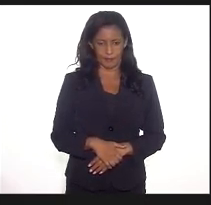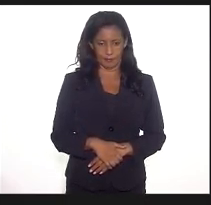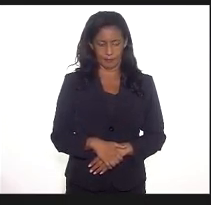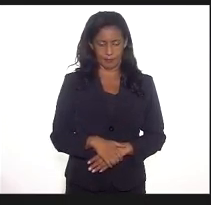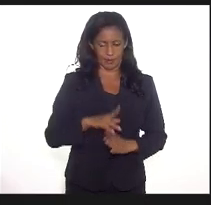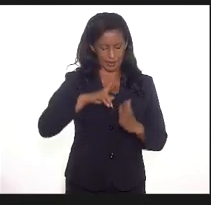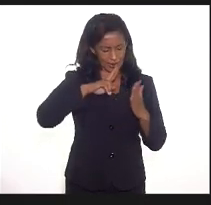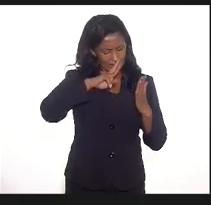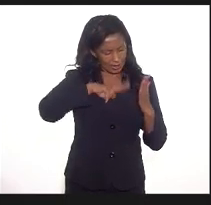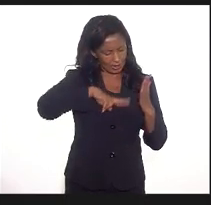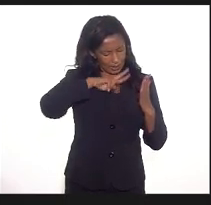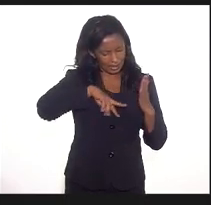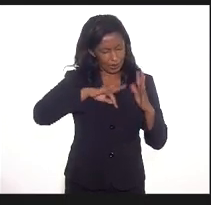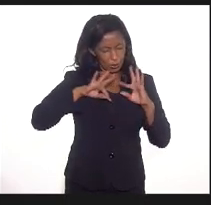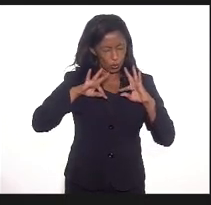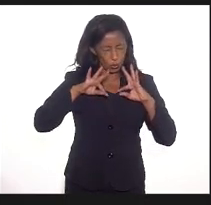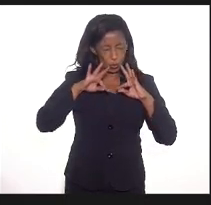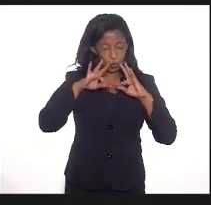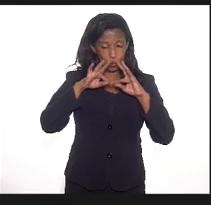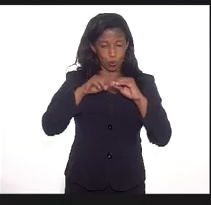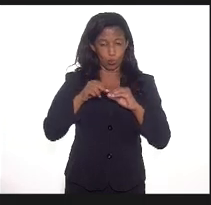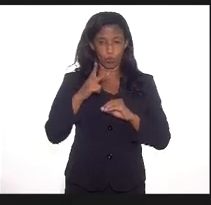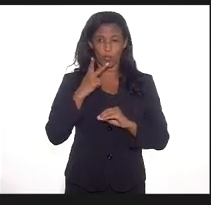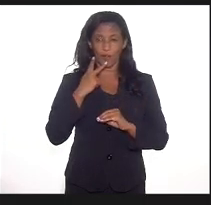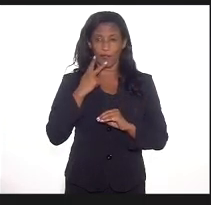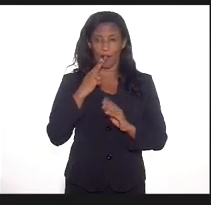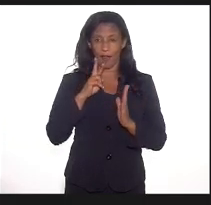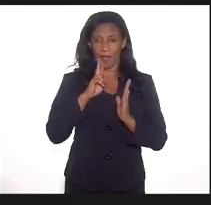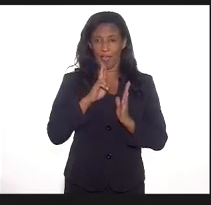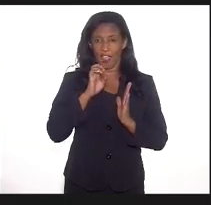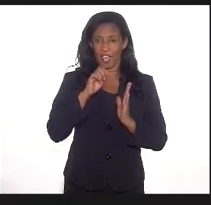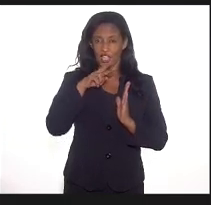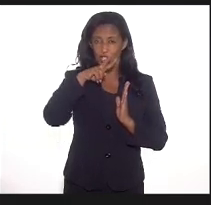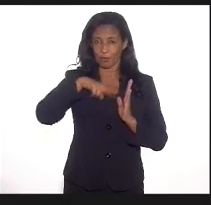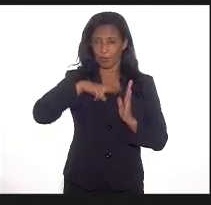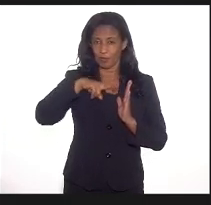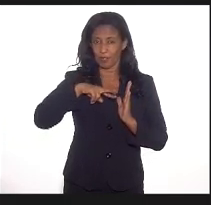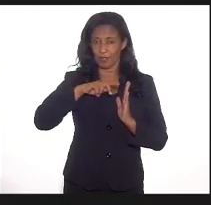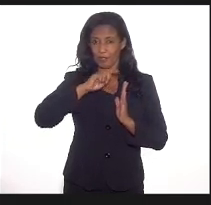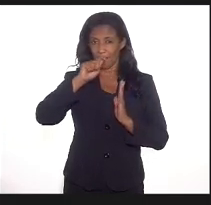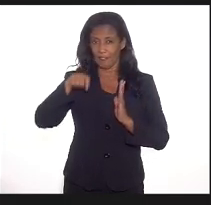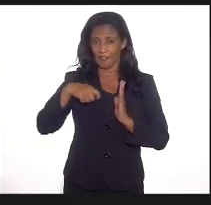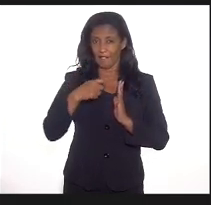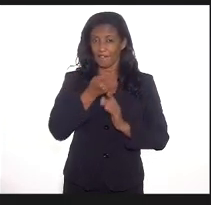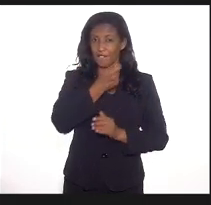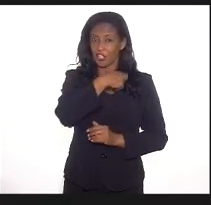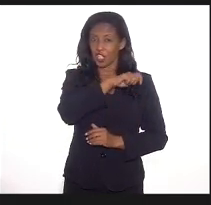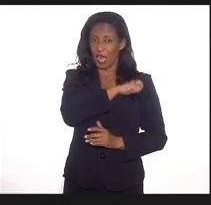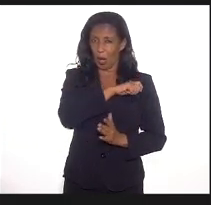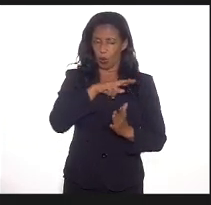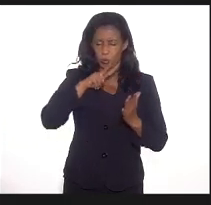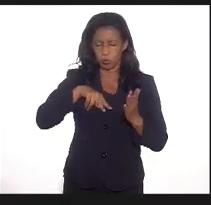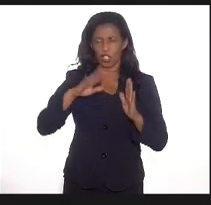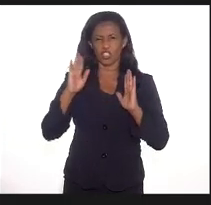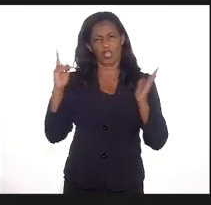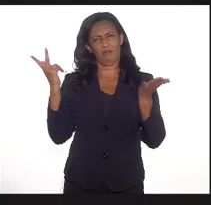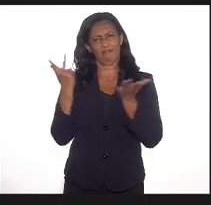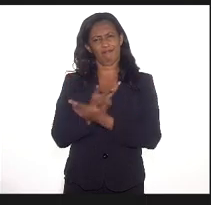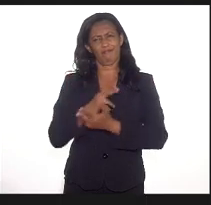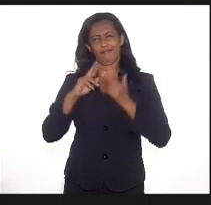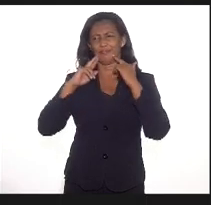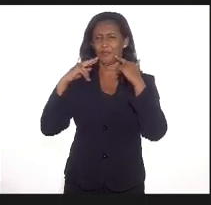ler tudo o que sai sobre o regime de recuperação fiscal. Já fiz diversas reuniões,